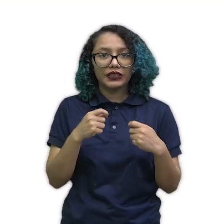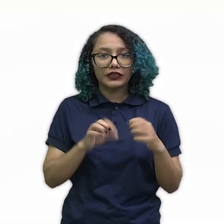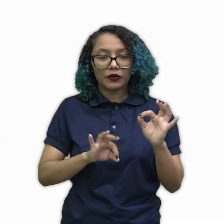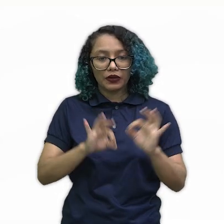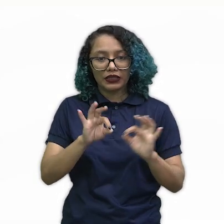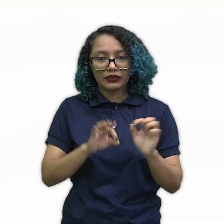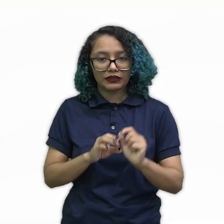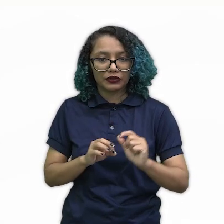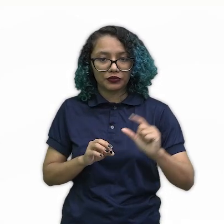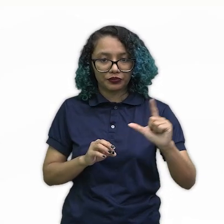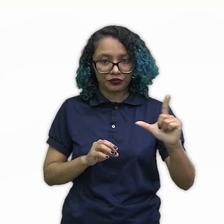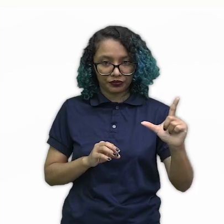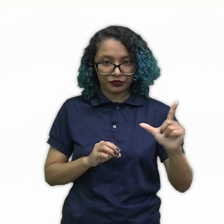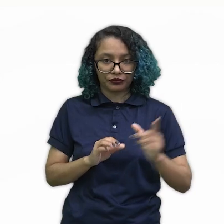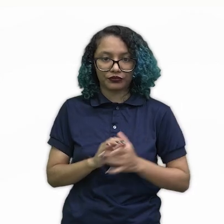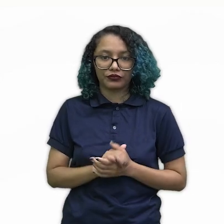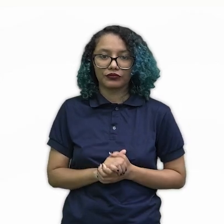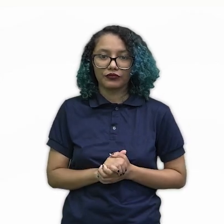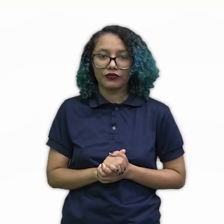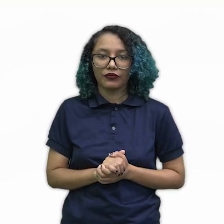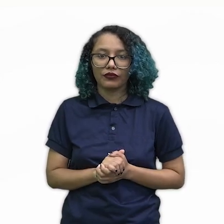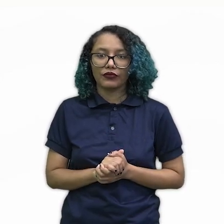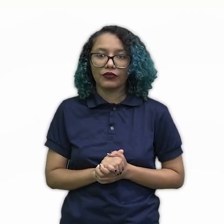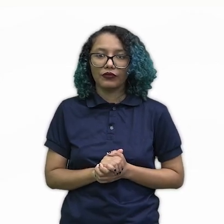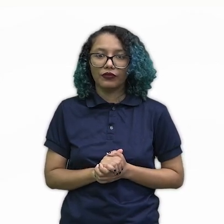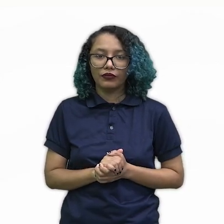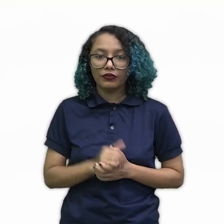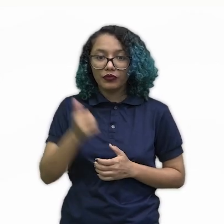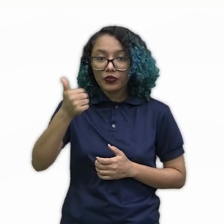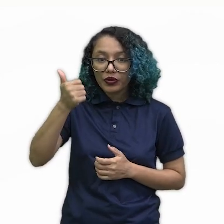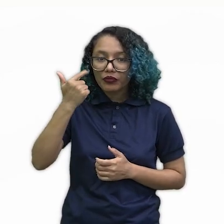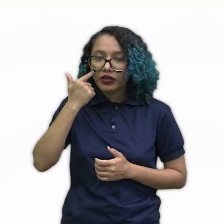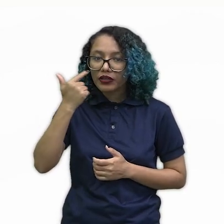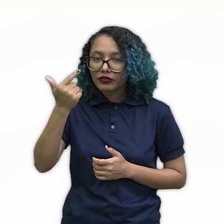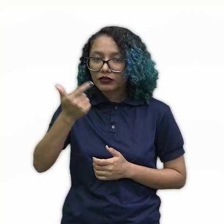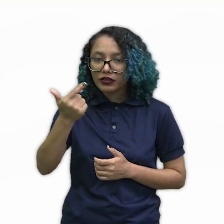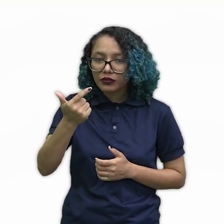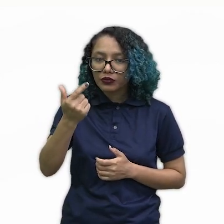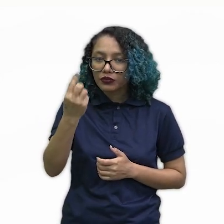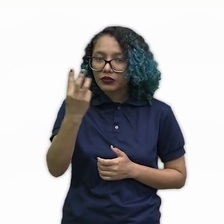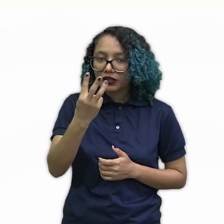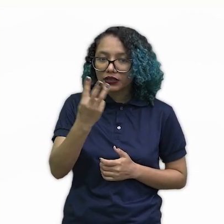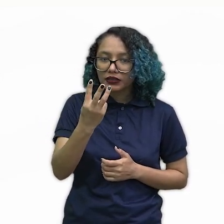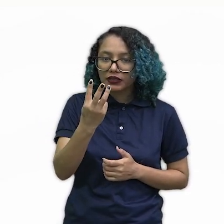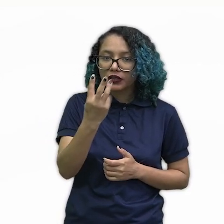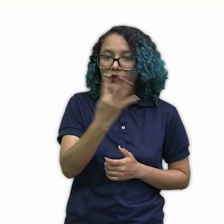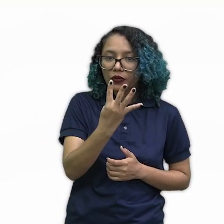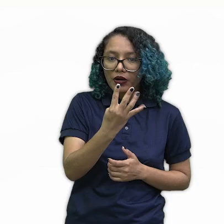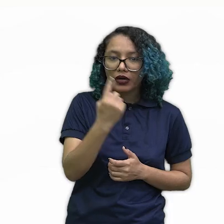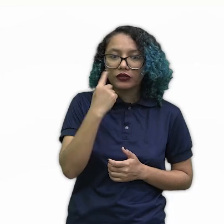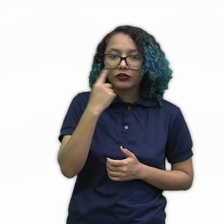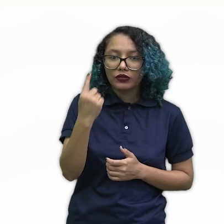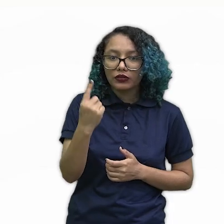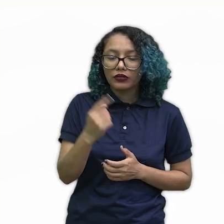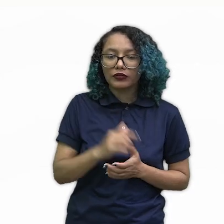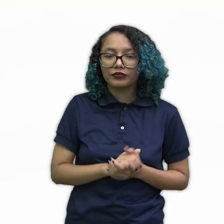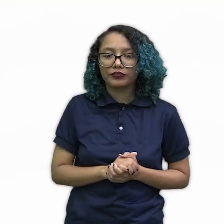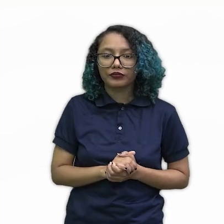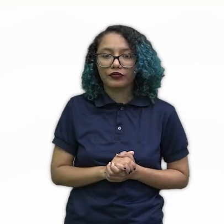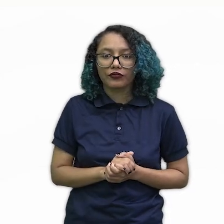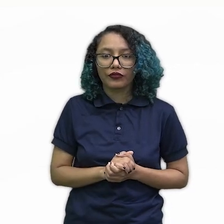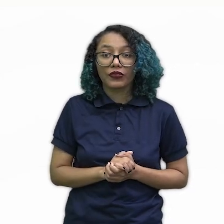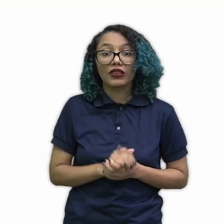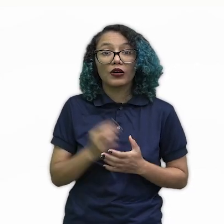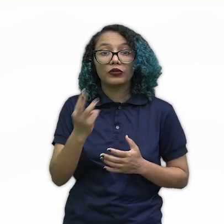ordem crescente. E aí, vejamos, ó. Primeiro, segundo, terceiro e quarto elemento. Então, aqui eu